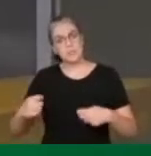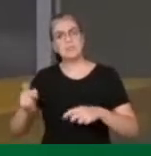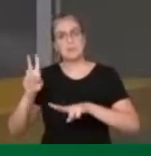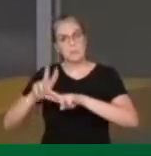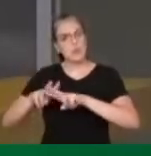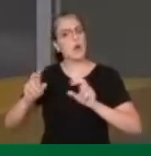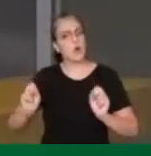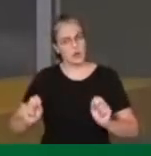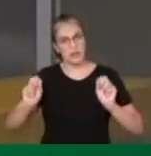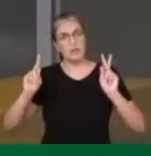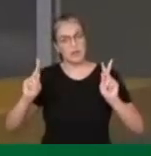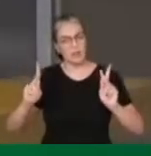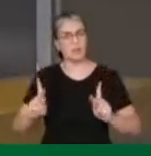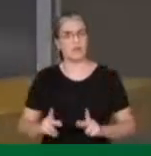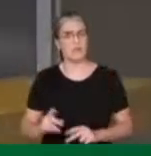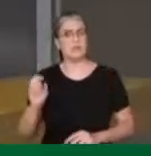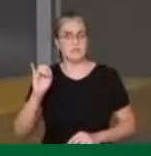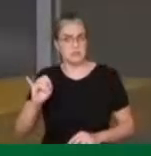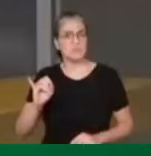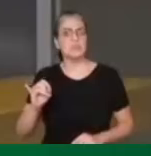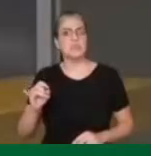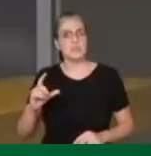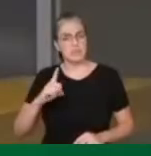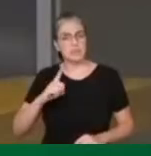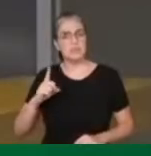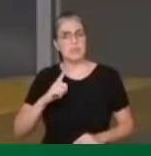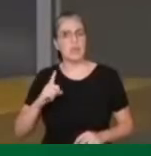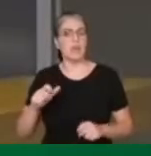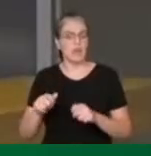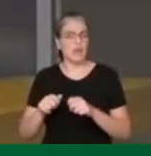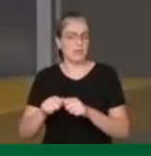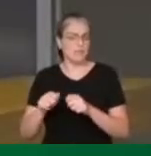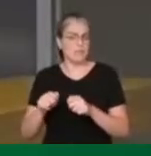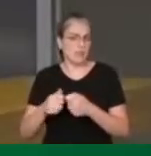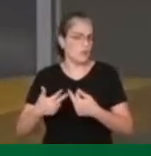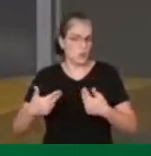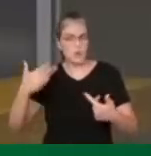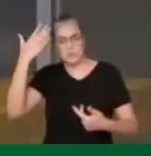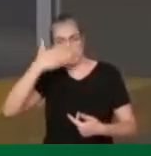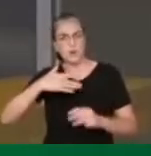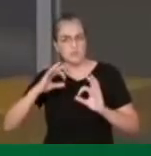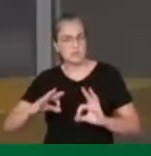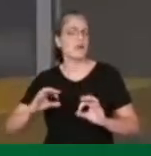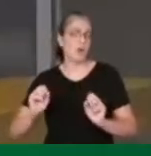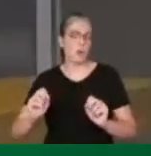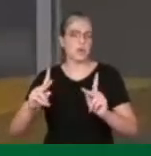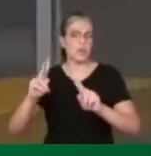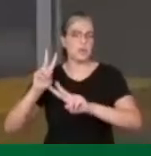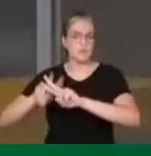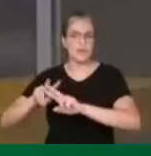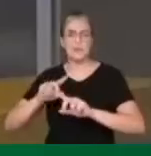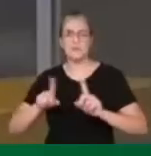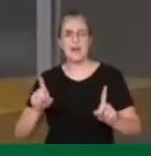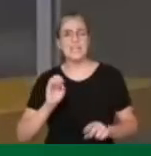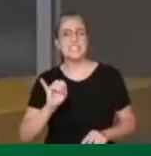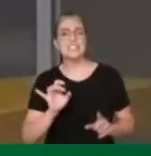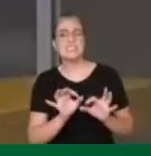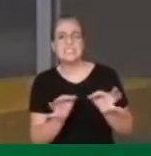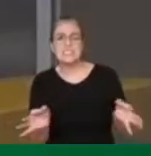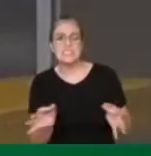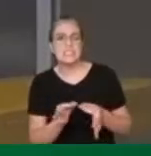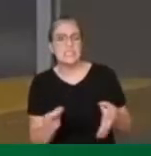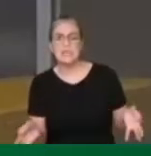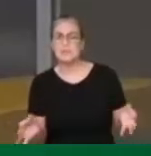presidente. Aquelas que tenham praticado atos de vandalismo, mas que aquelas que apenas estavam exercendo o direito